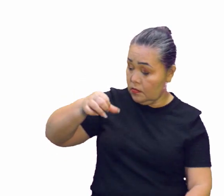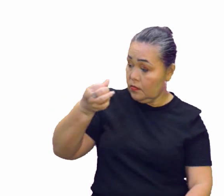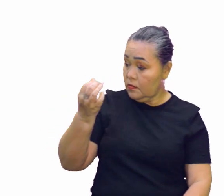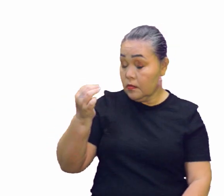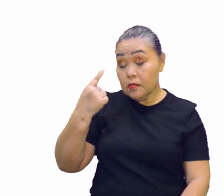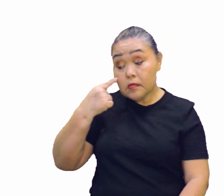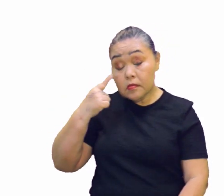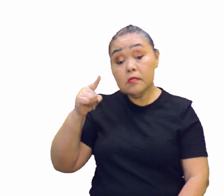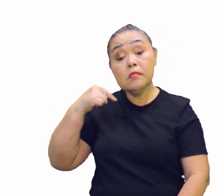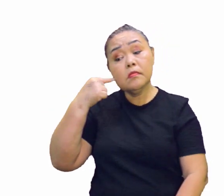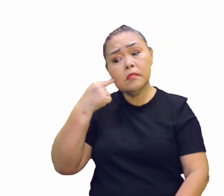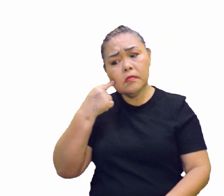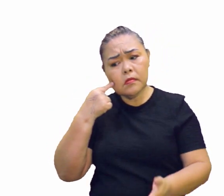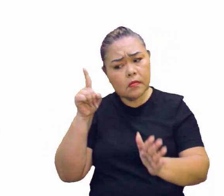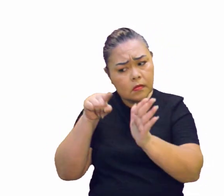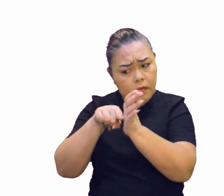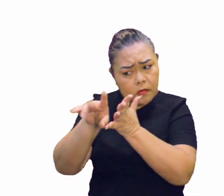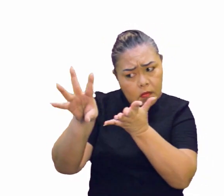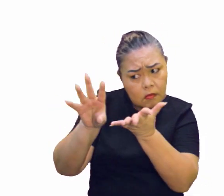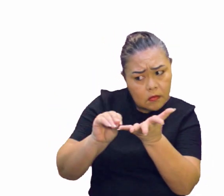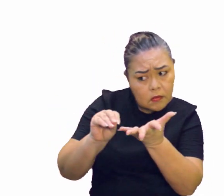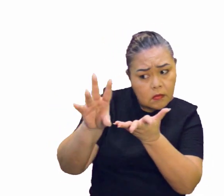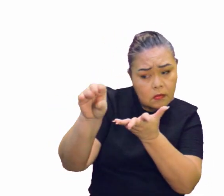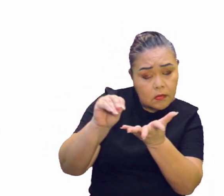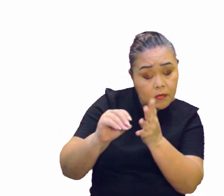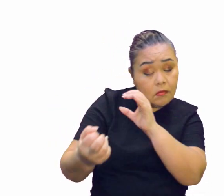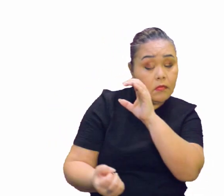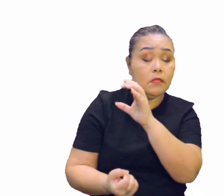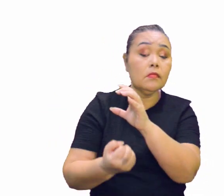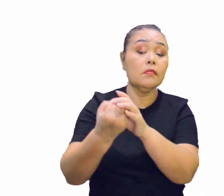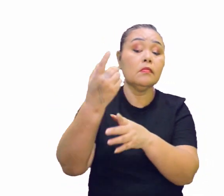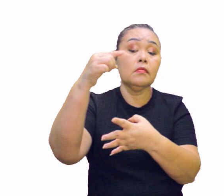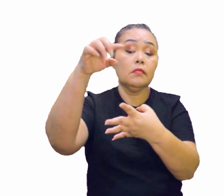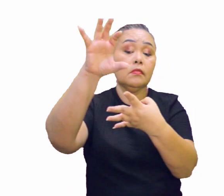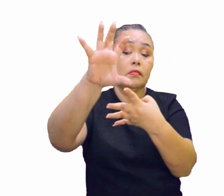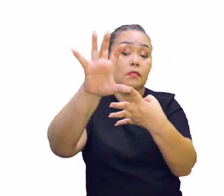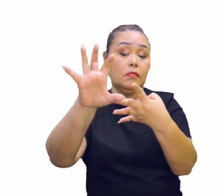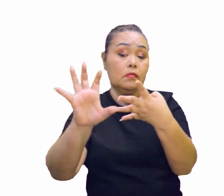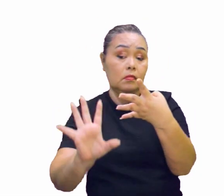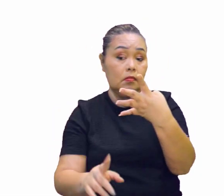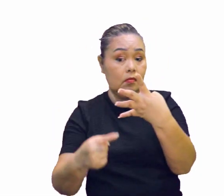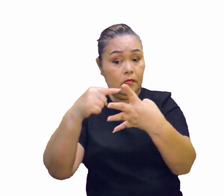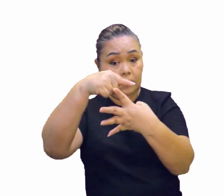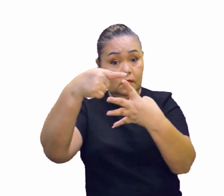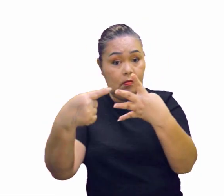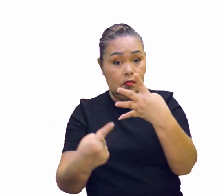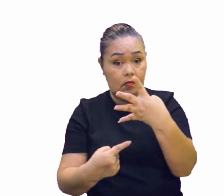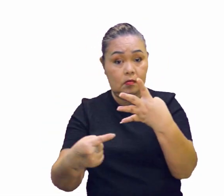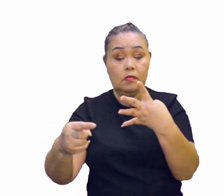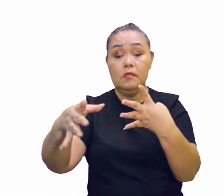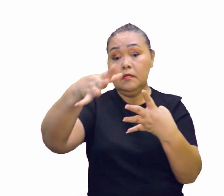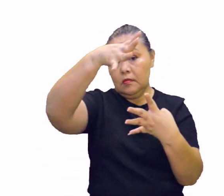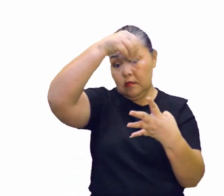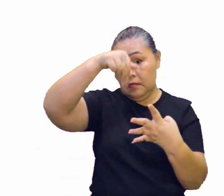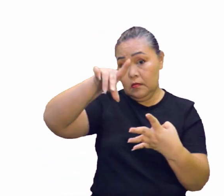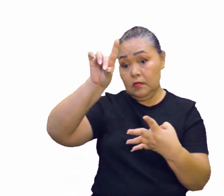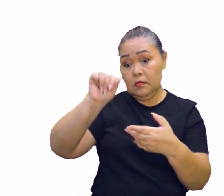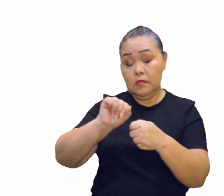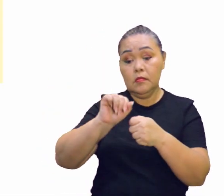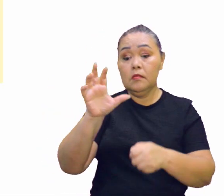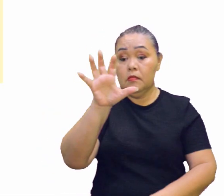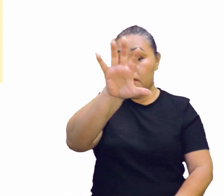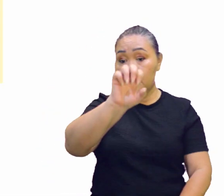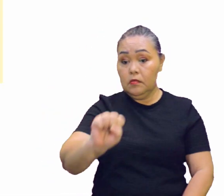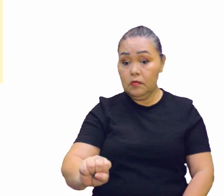ele levou em consideração para criar essa nova regionalização chamada de Amazônia, Nordeste